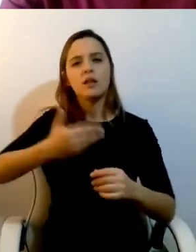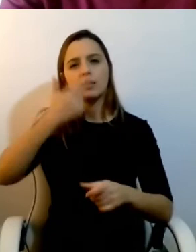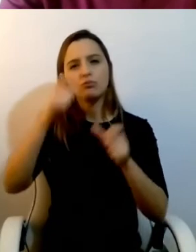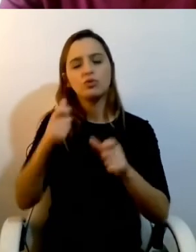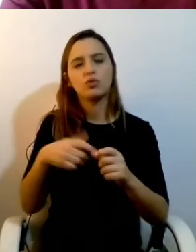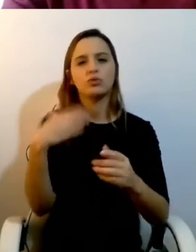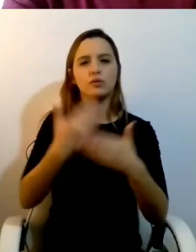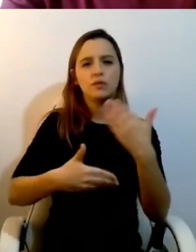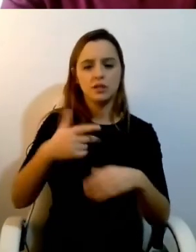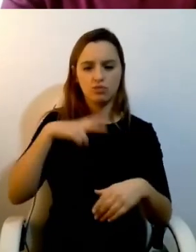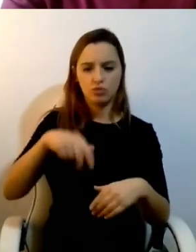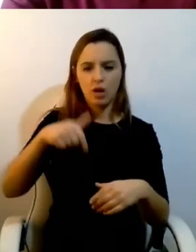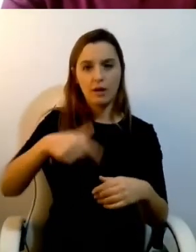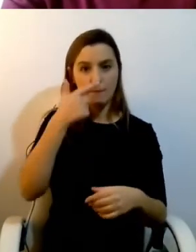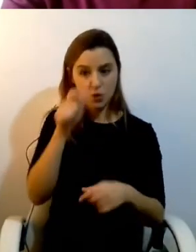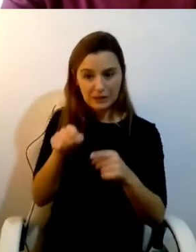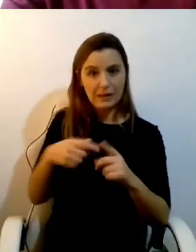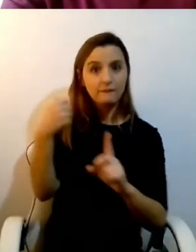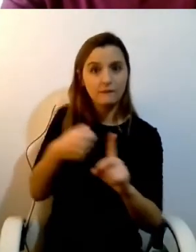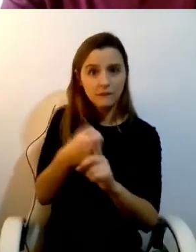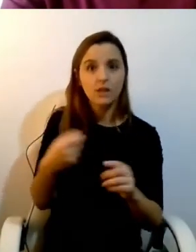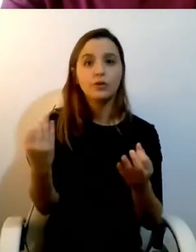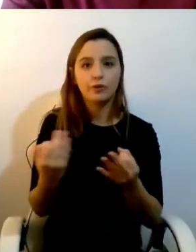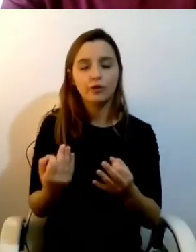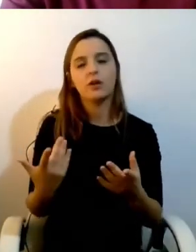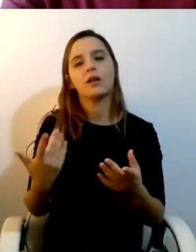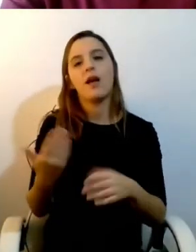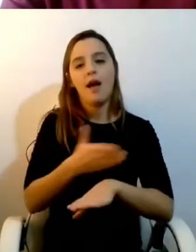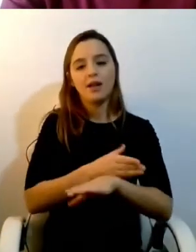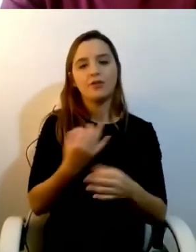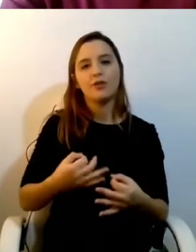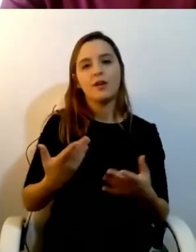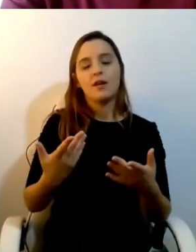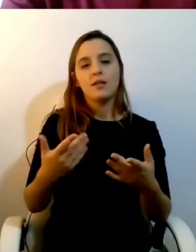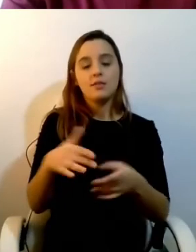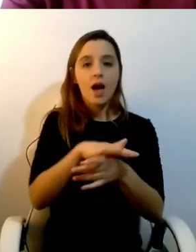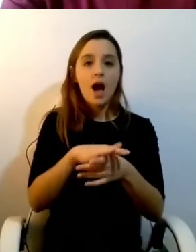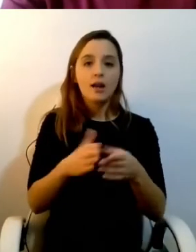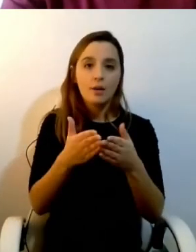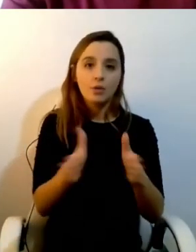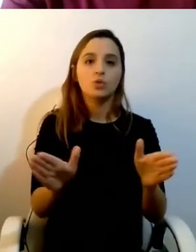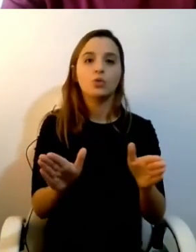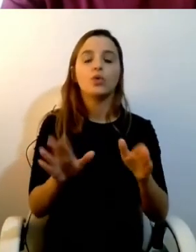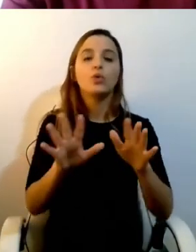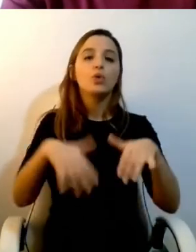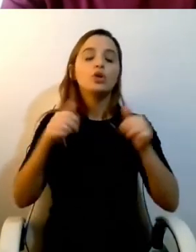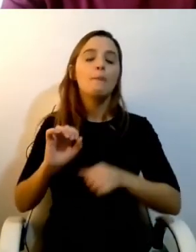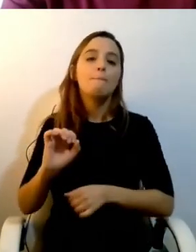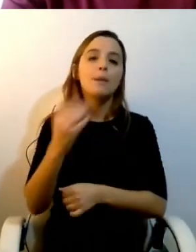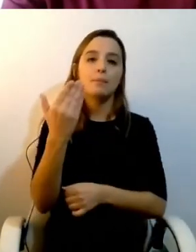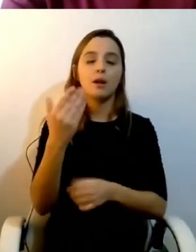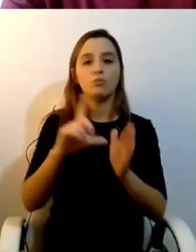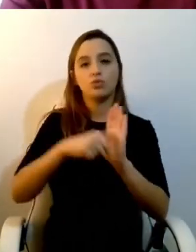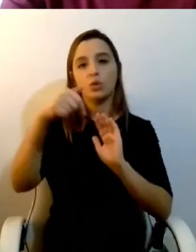em Portugal, que tivemos o prazer de ter na sessão de abertura do primeiro colóquio deste projeto